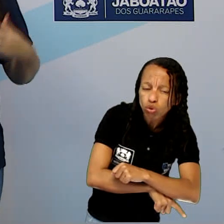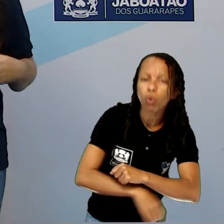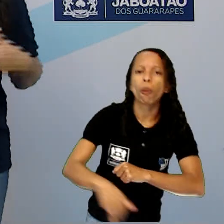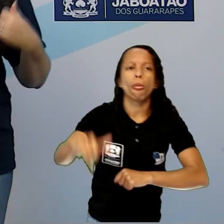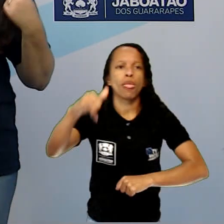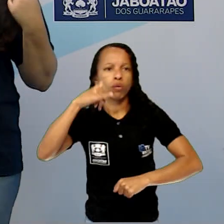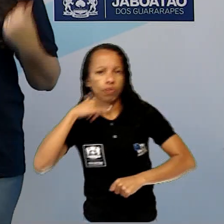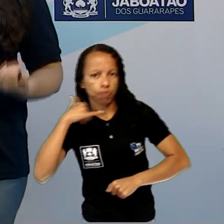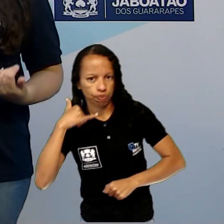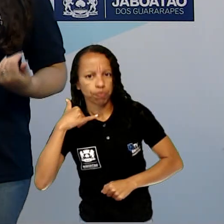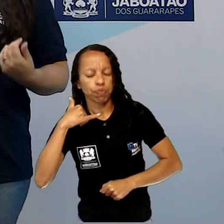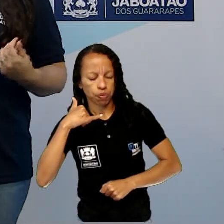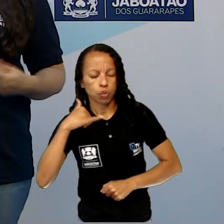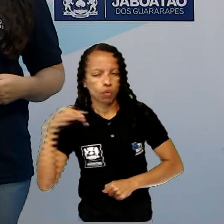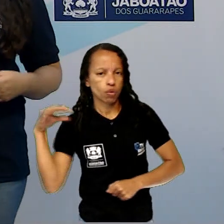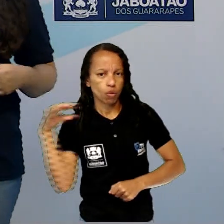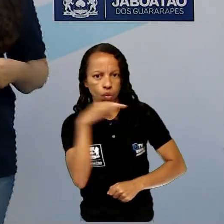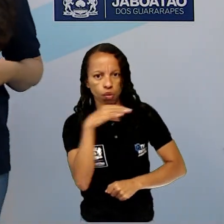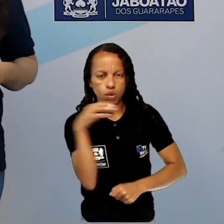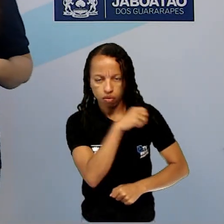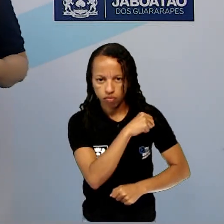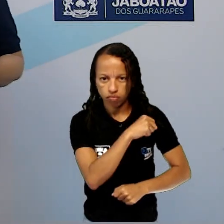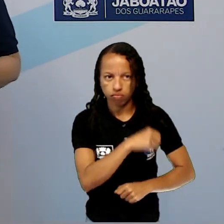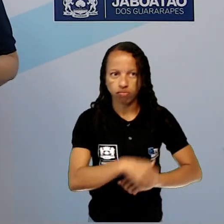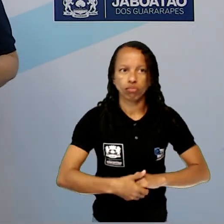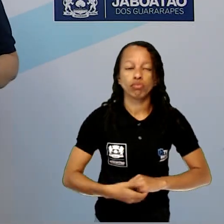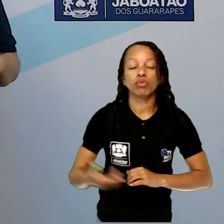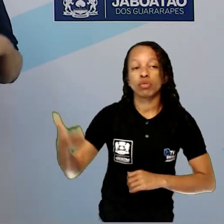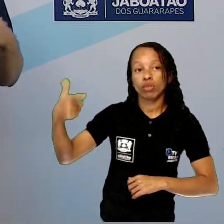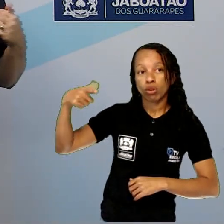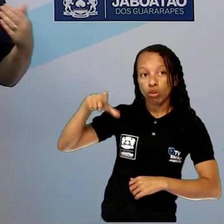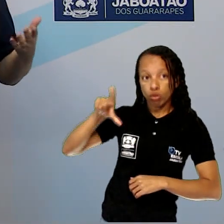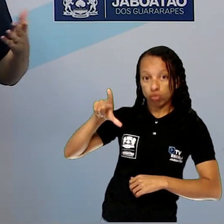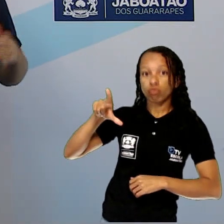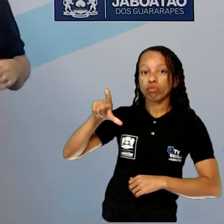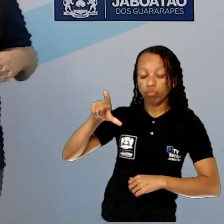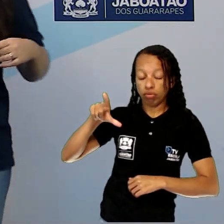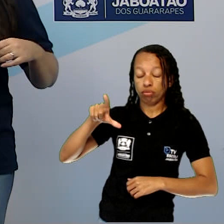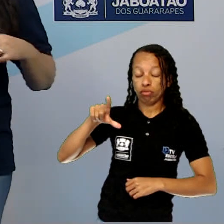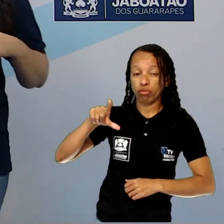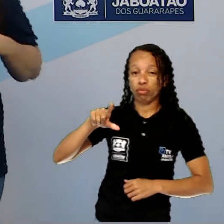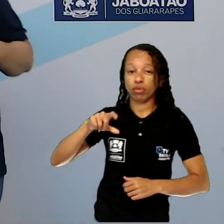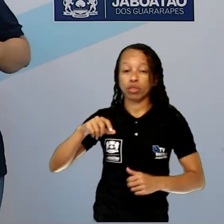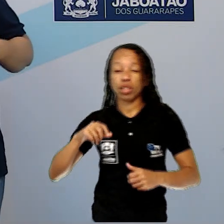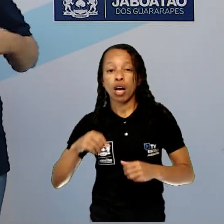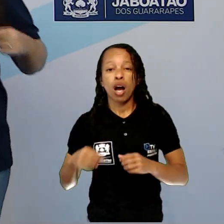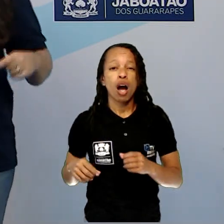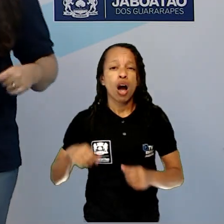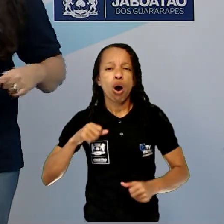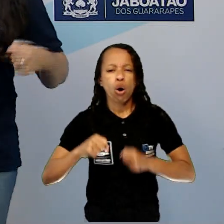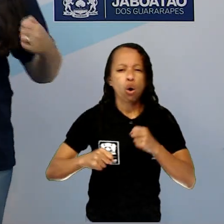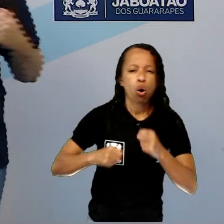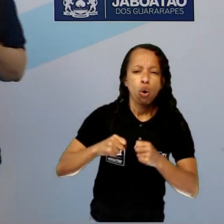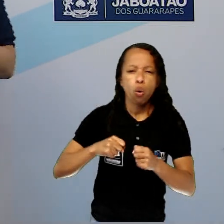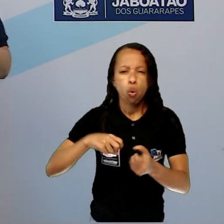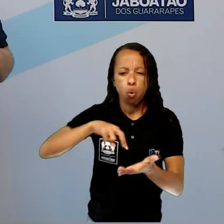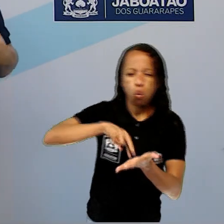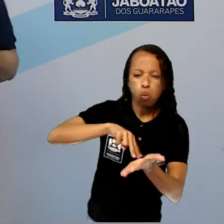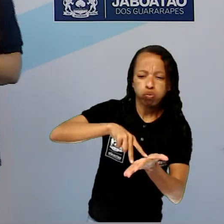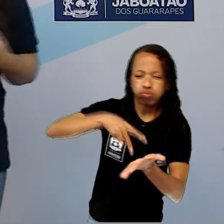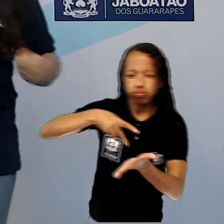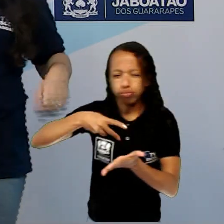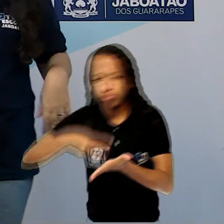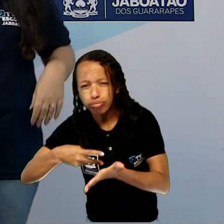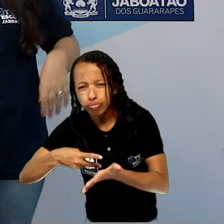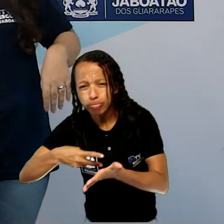ligue para a emergência. Uma outra ocorrência é fraturas e torções. Estou correndo, virei o pé, ou dei um